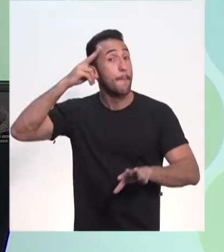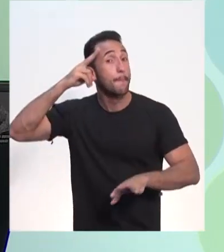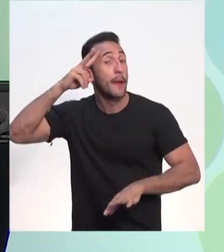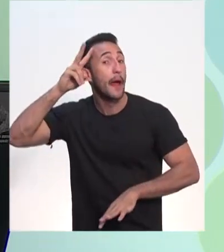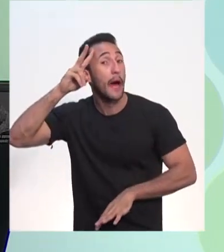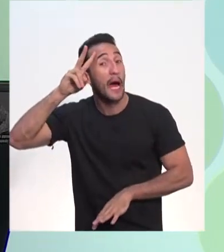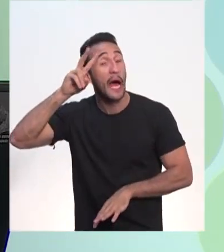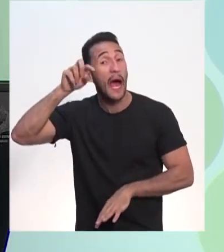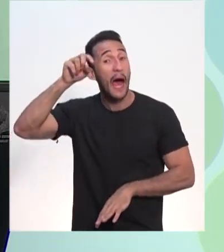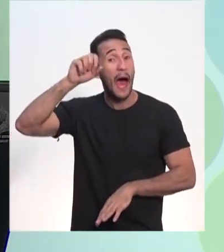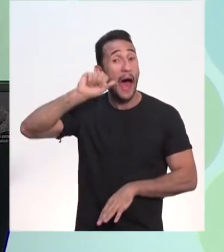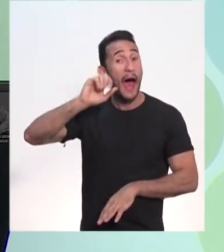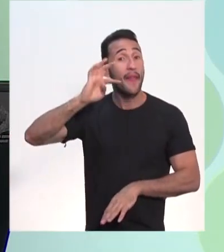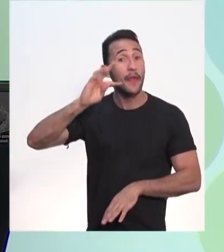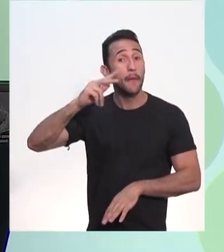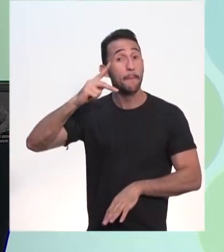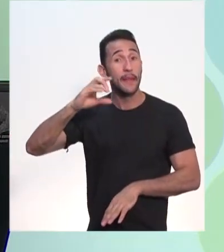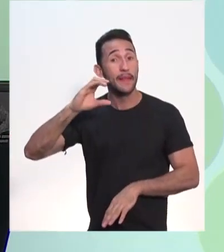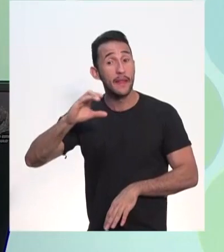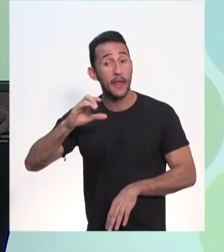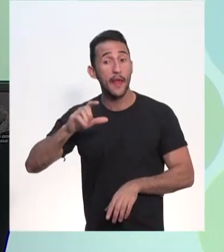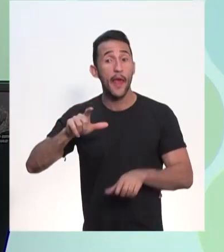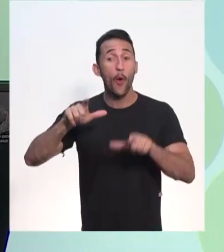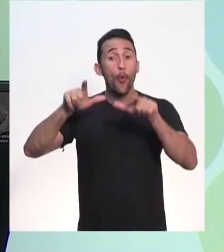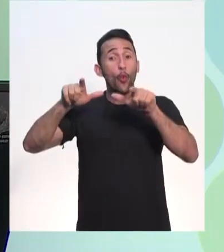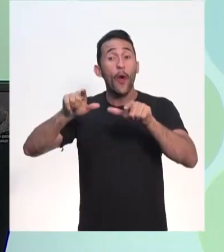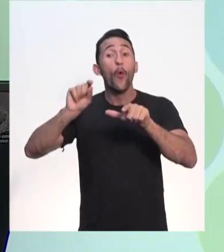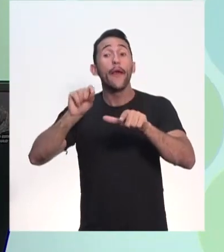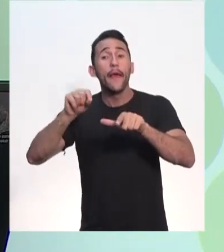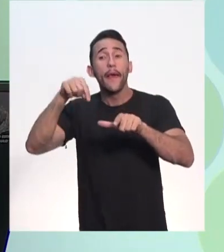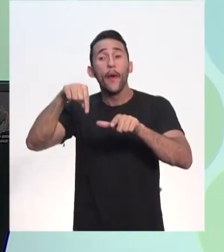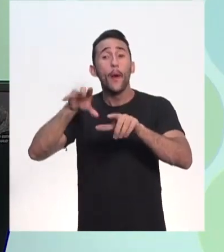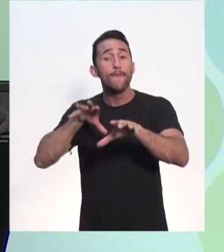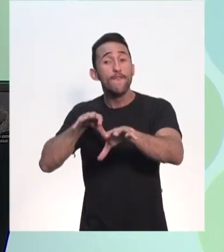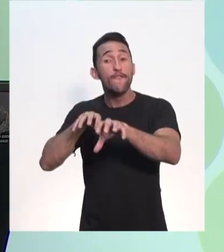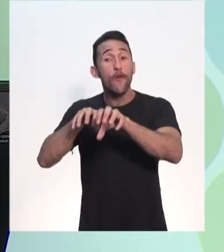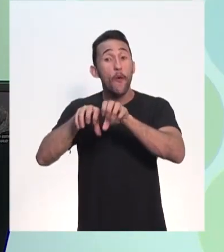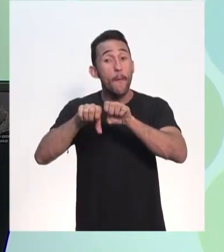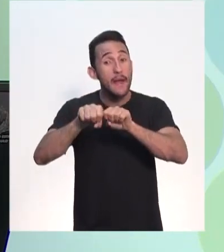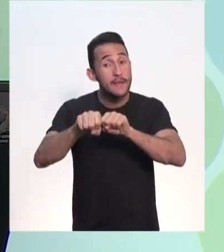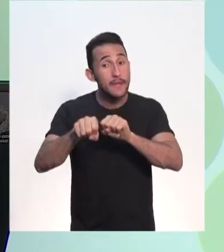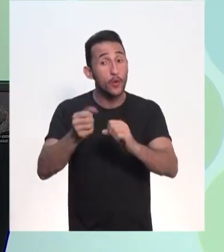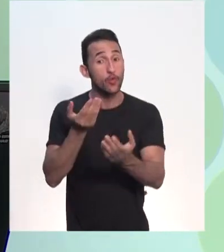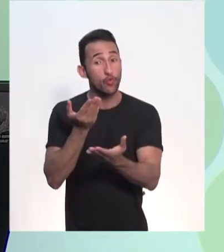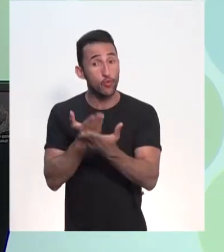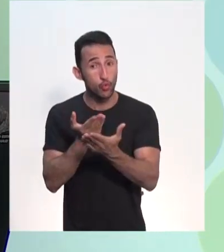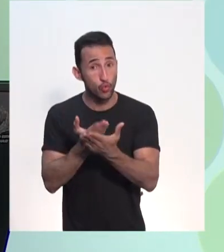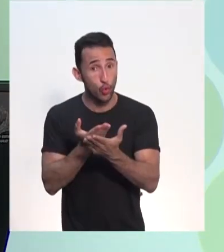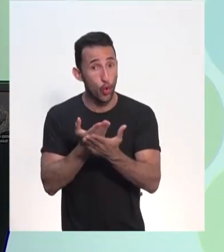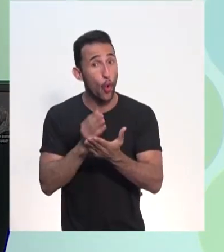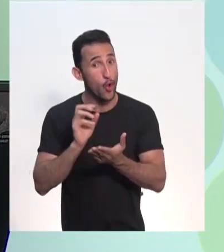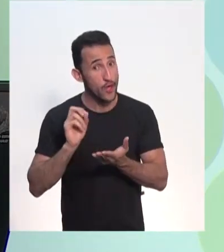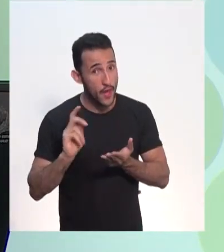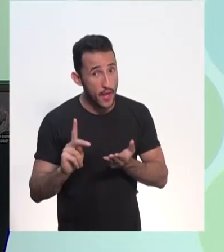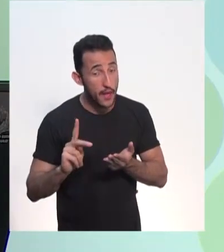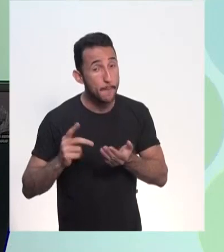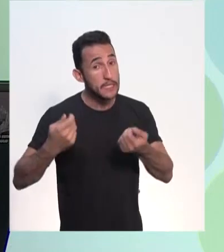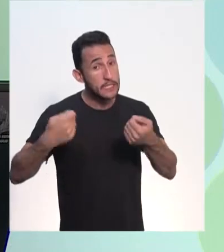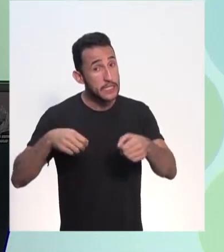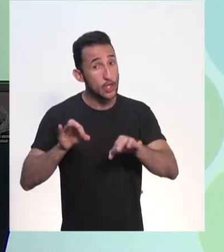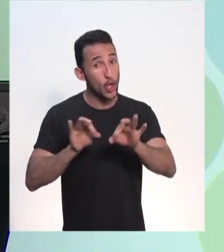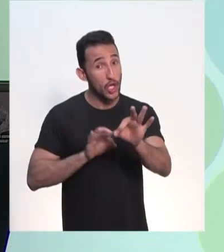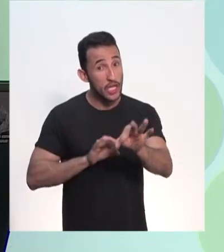vocês se apropriarem desses materiais que foram desenvolvidos e foram apresentados para vocês na